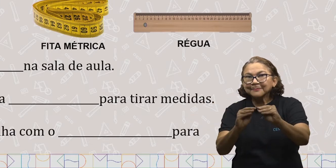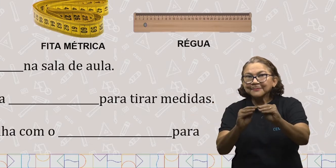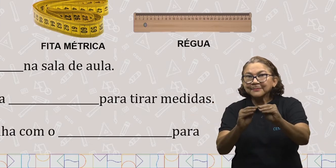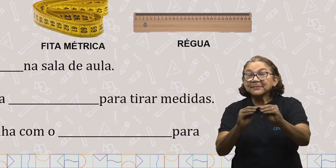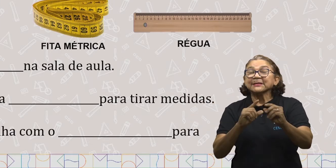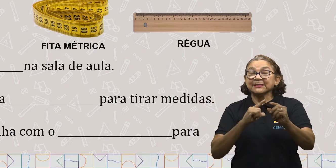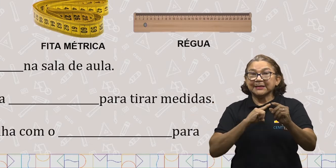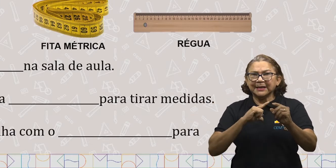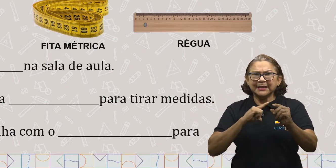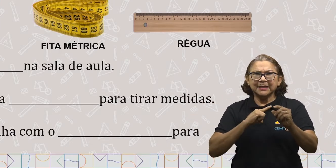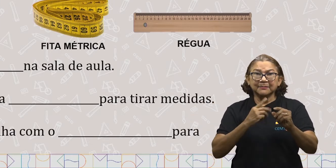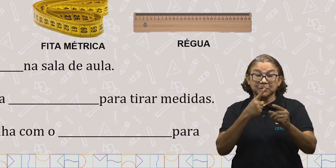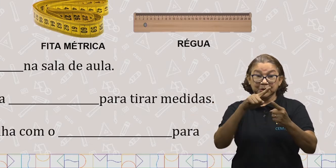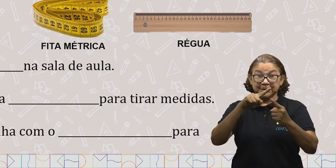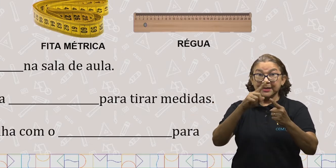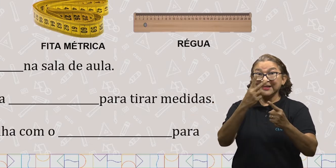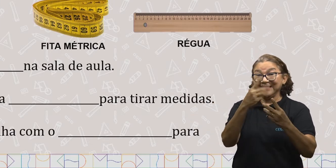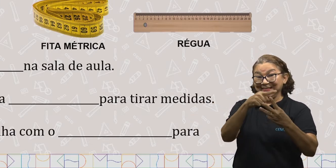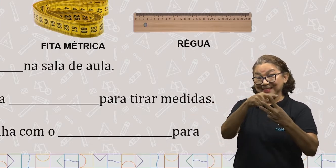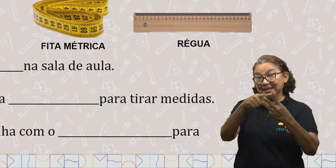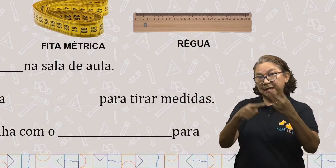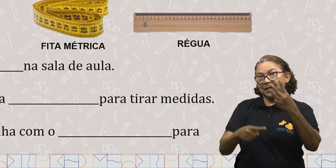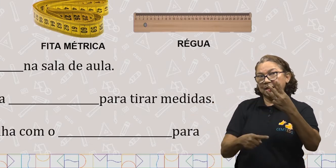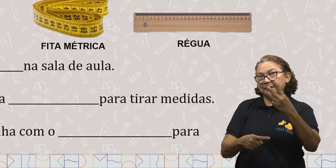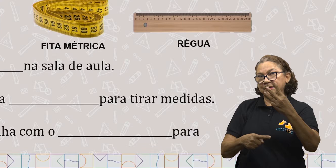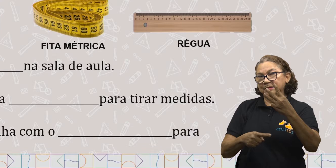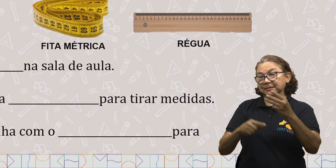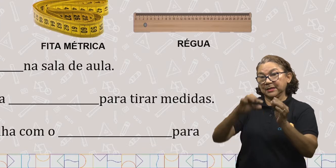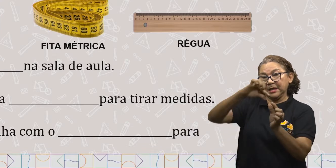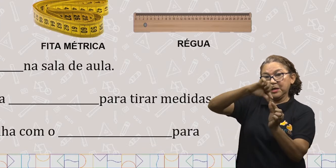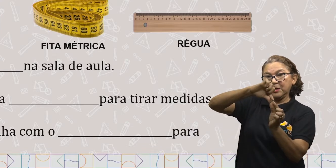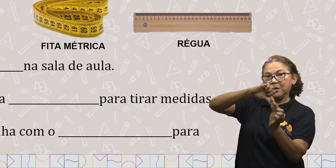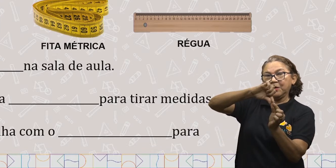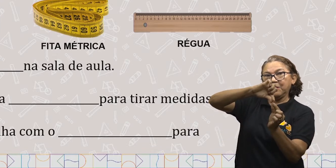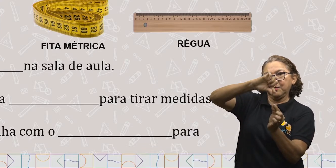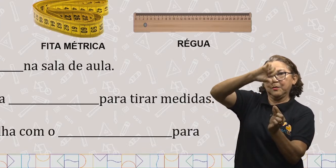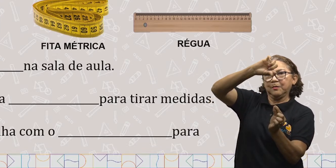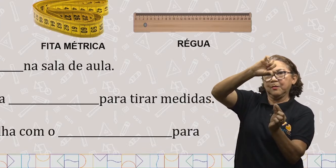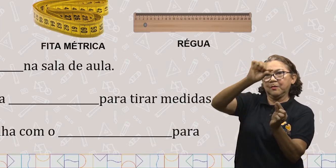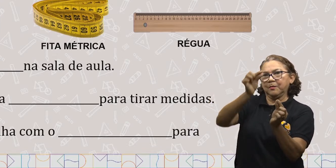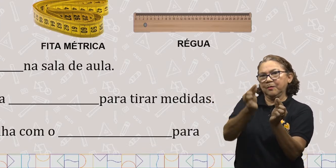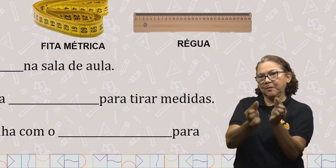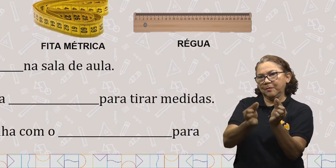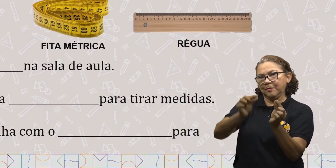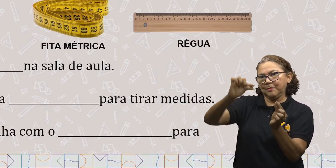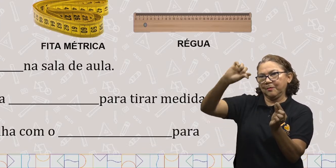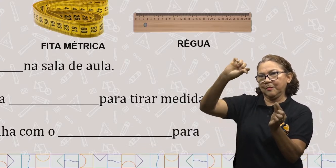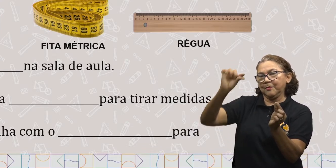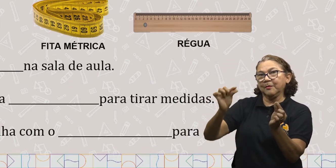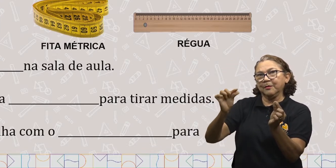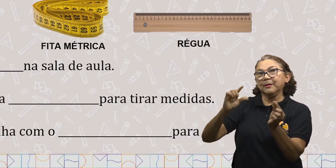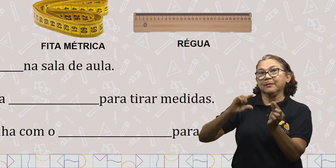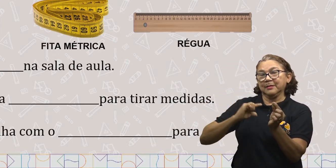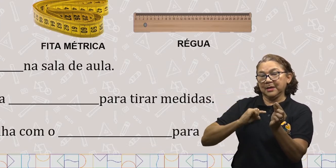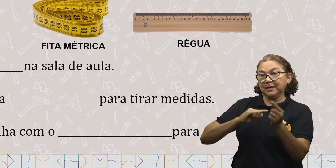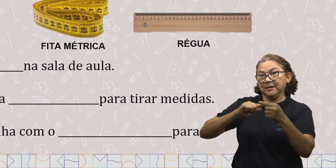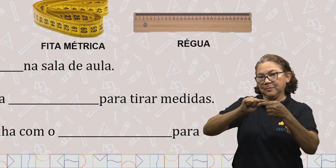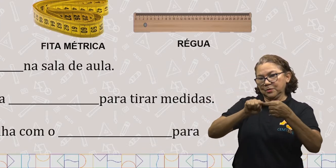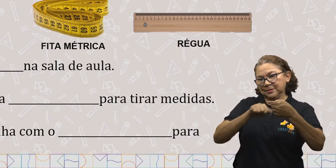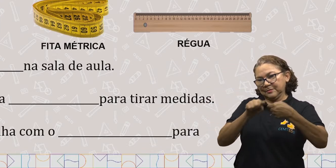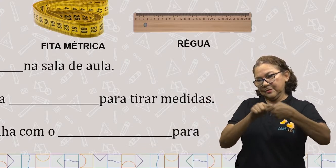frases abaixo. Aqui nós temos 3 instrumentos: o metro articulado, a fita métrica e